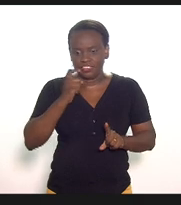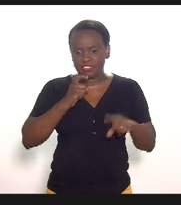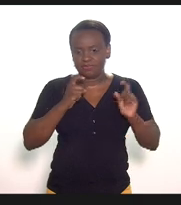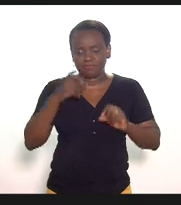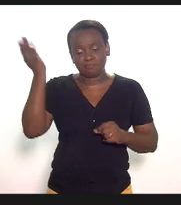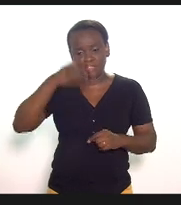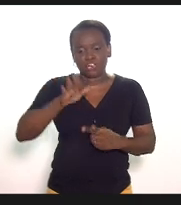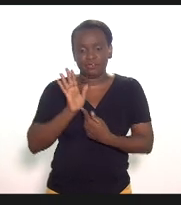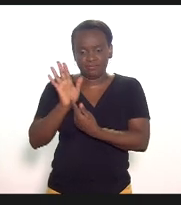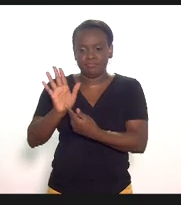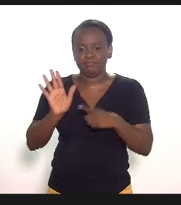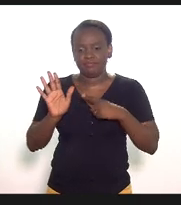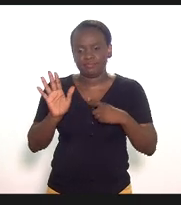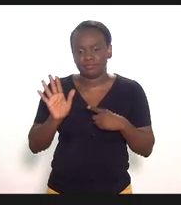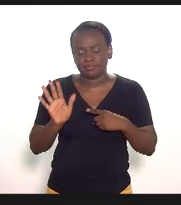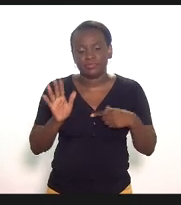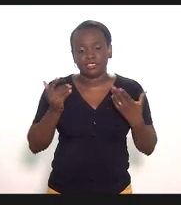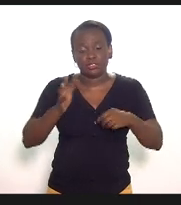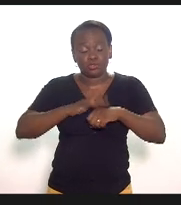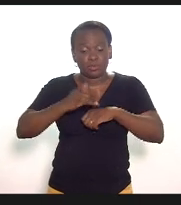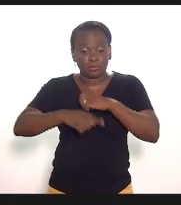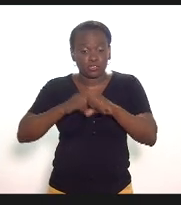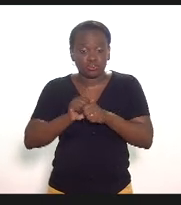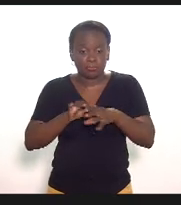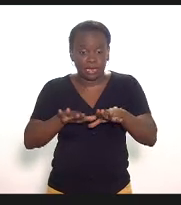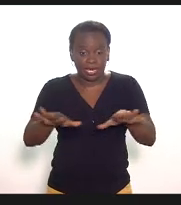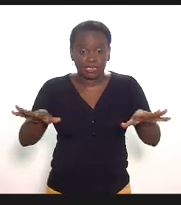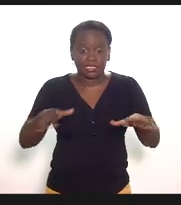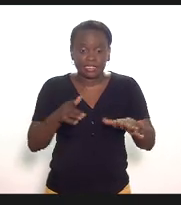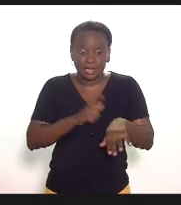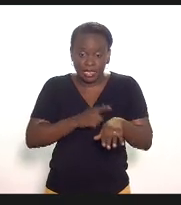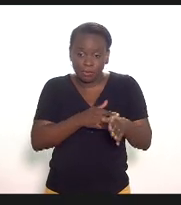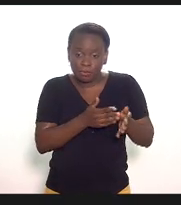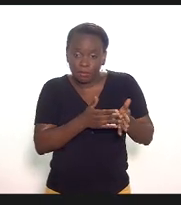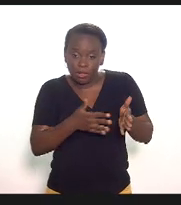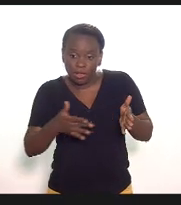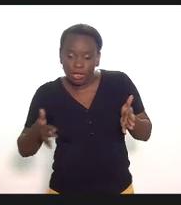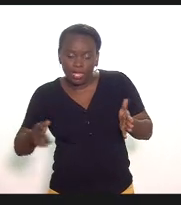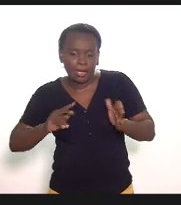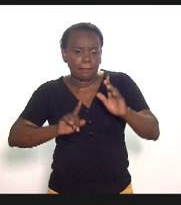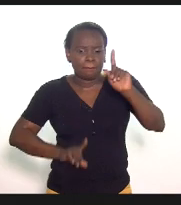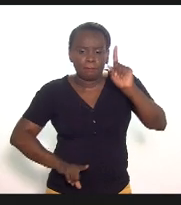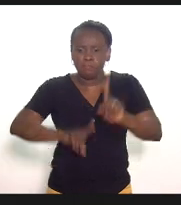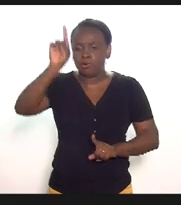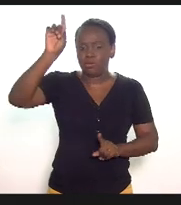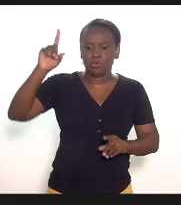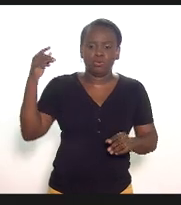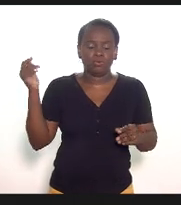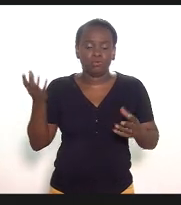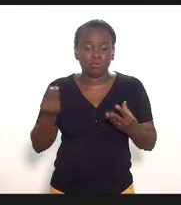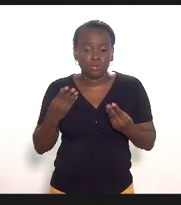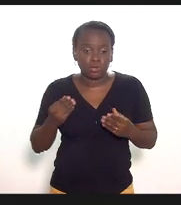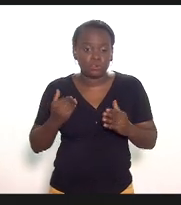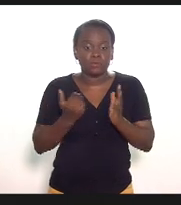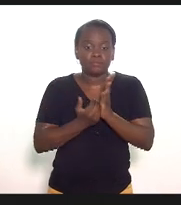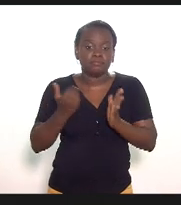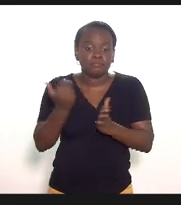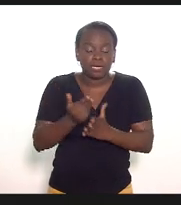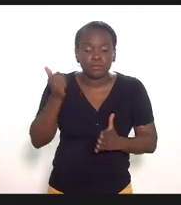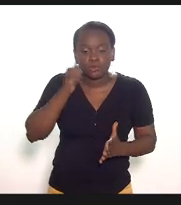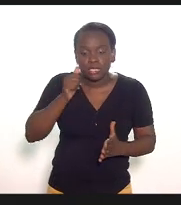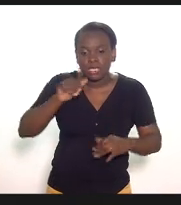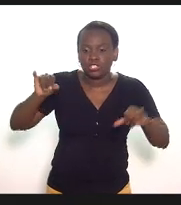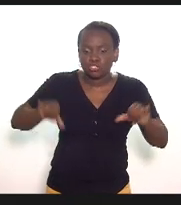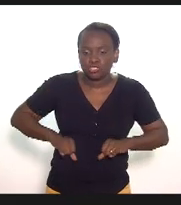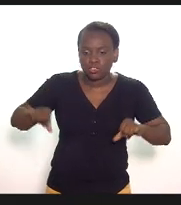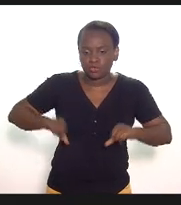E a gente, durante a pandemia, teve um aumento significativo de mulheres